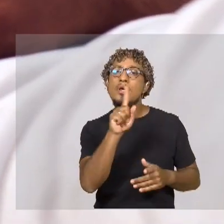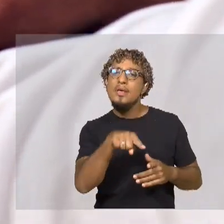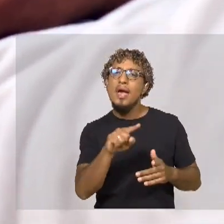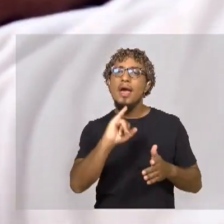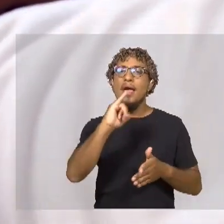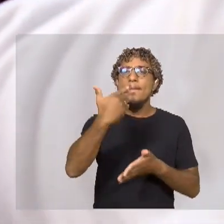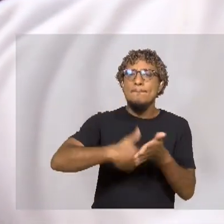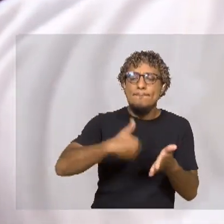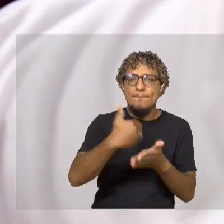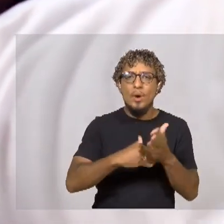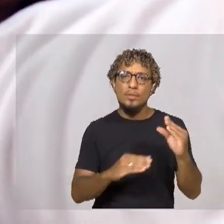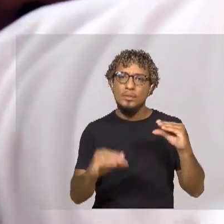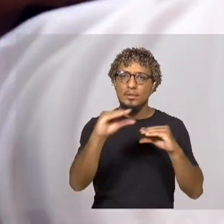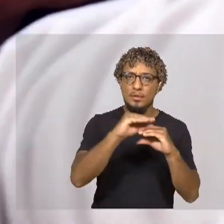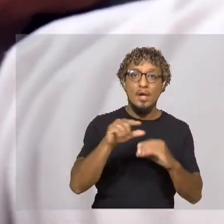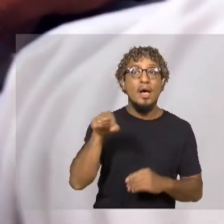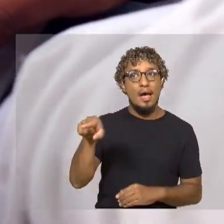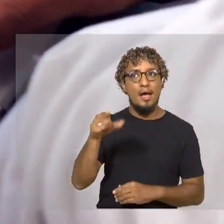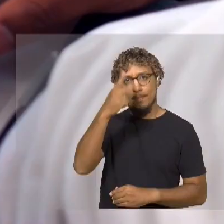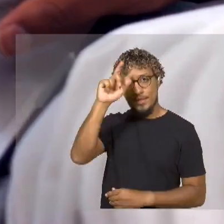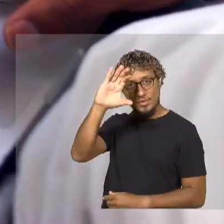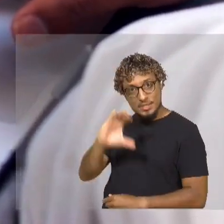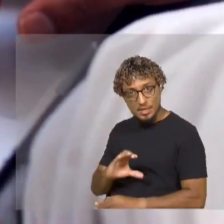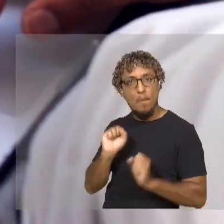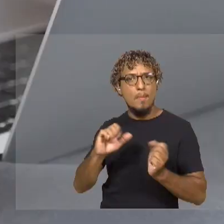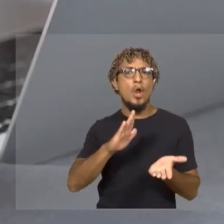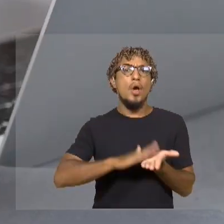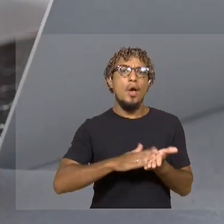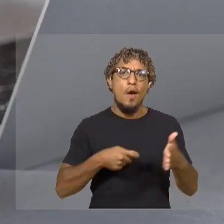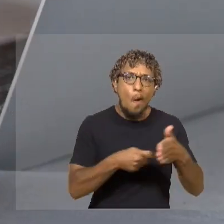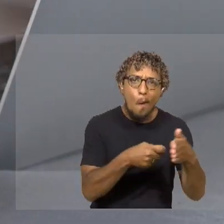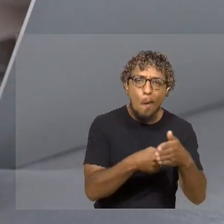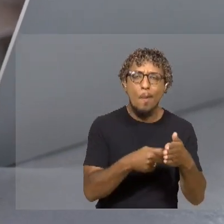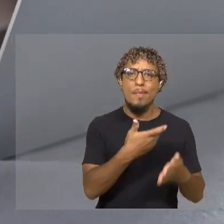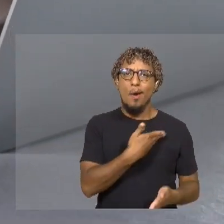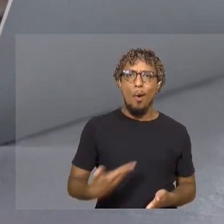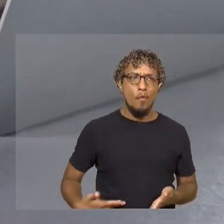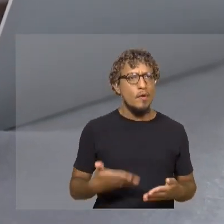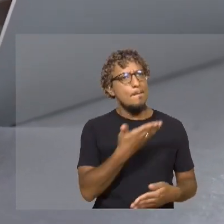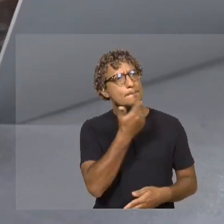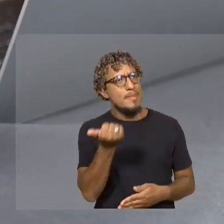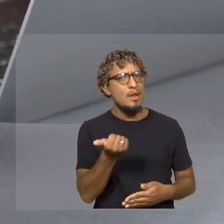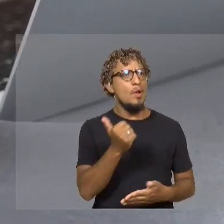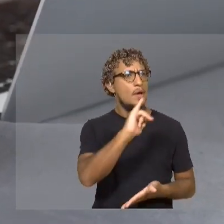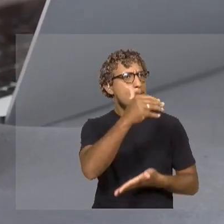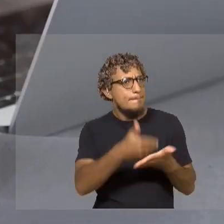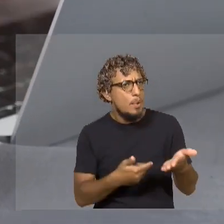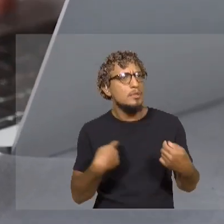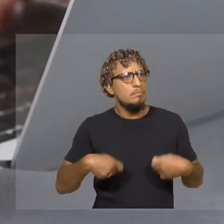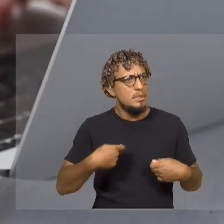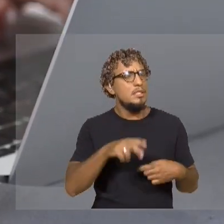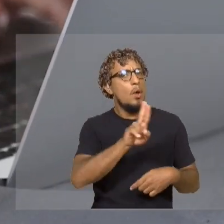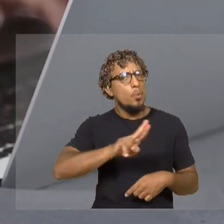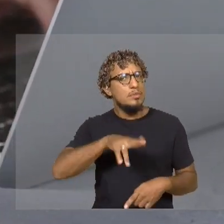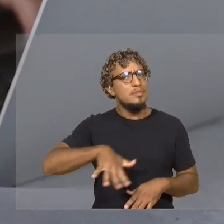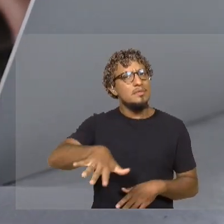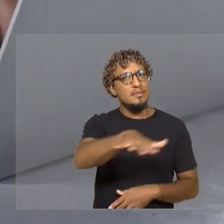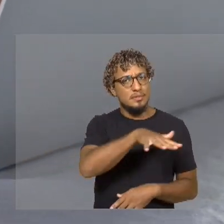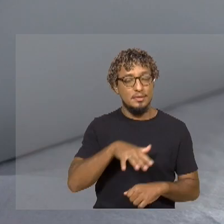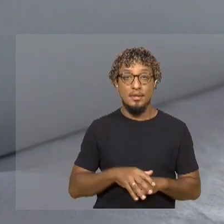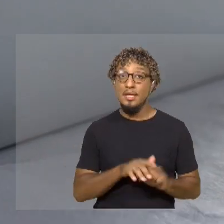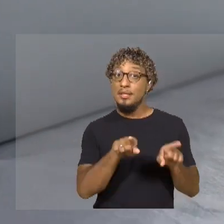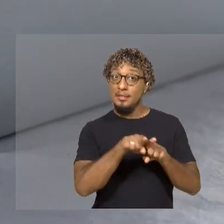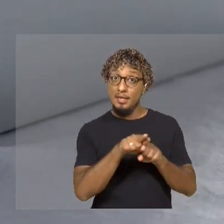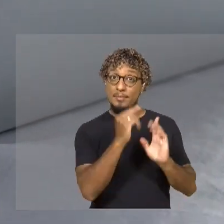passa, inclusive, a cobrar uma melhor utilização do imposto, né? A outra coisa é, então, que haja essa